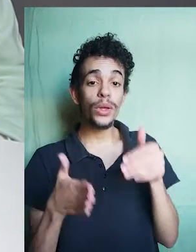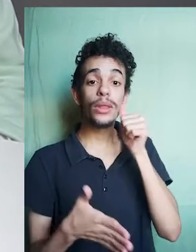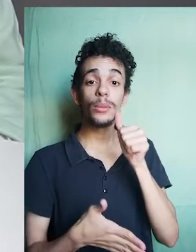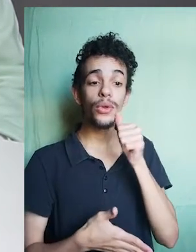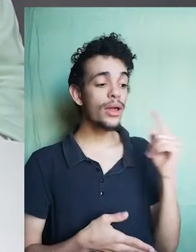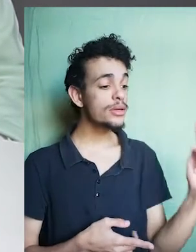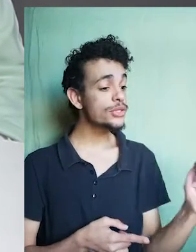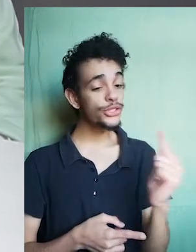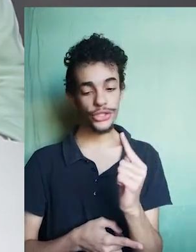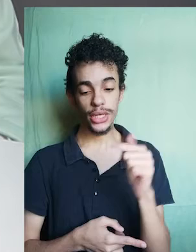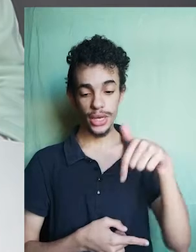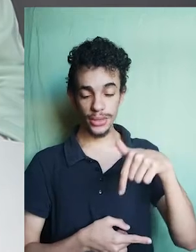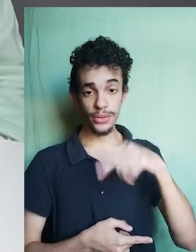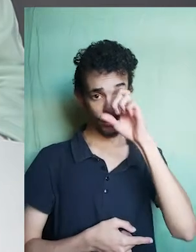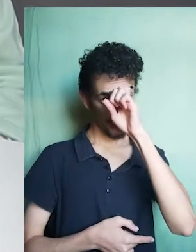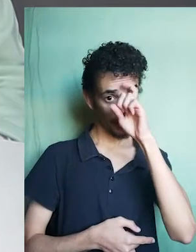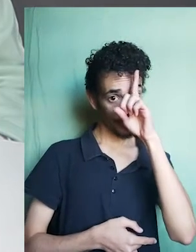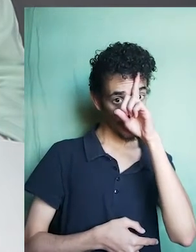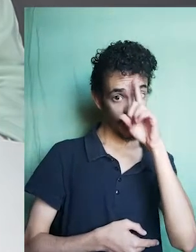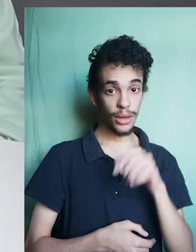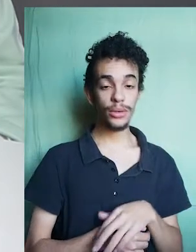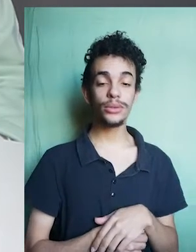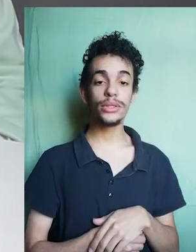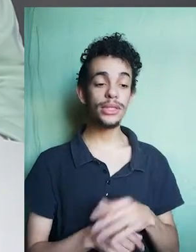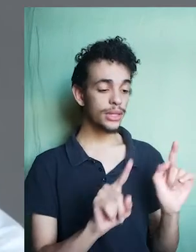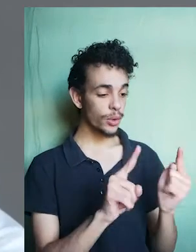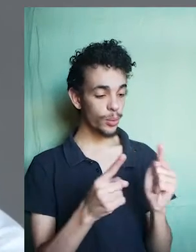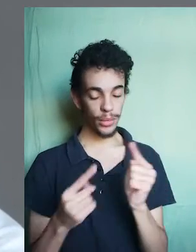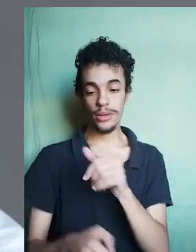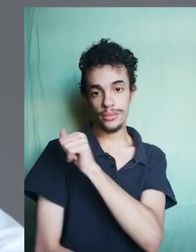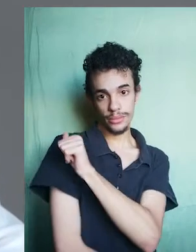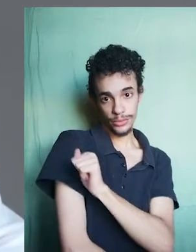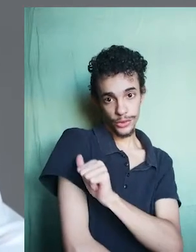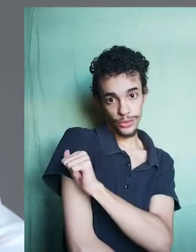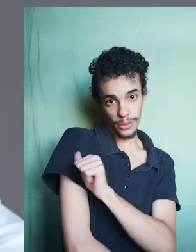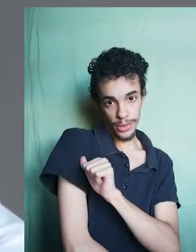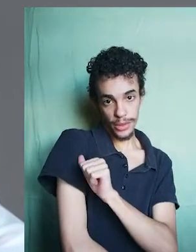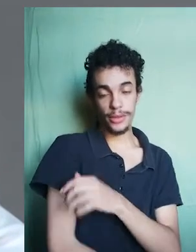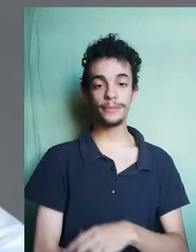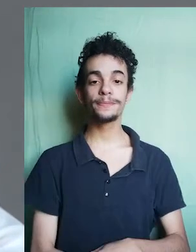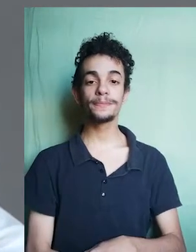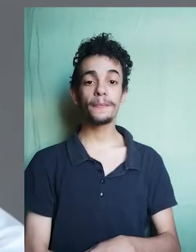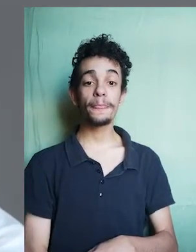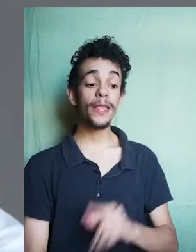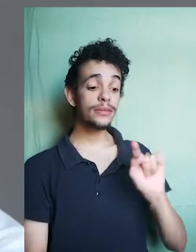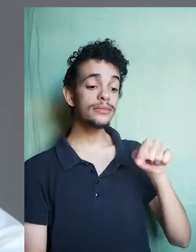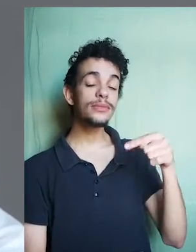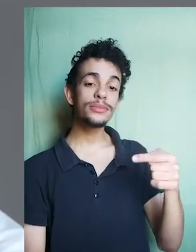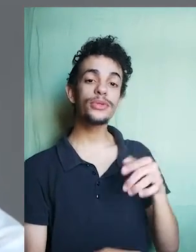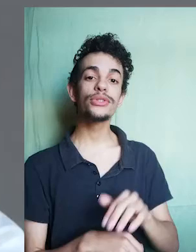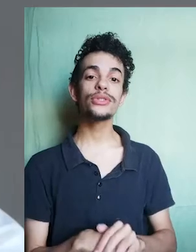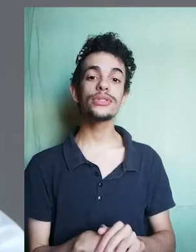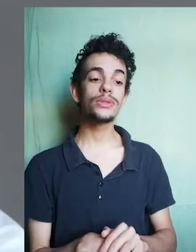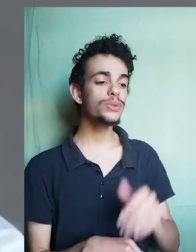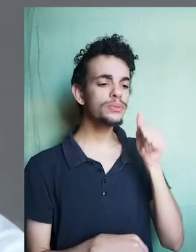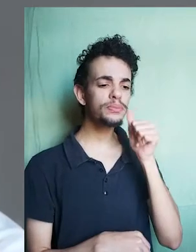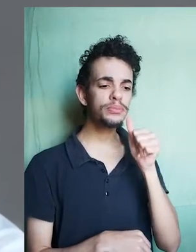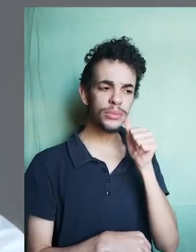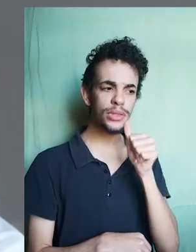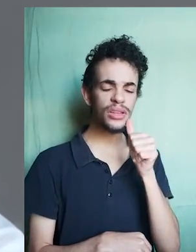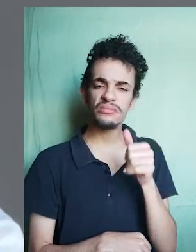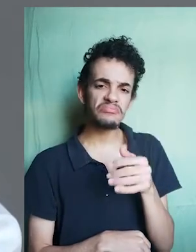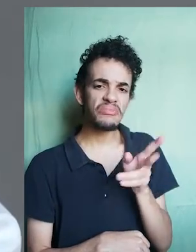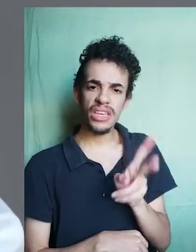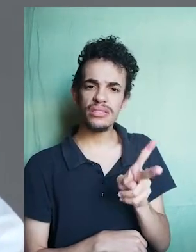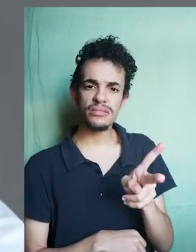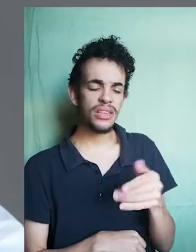hospital pelo pronto-socorro, ele é atendido por uma enfermeira da triagem. Através disso, geralmente, o próprio paciente,